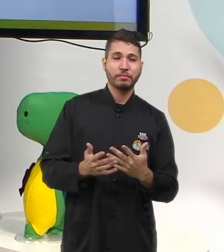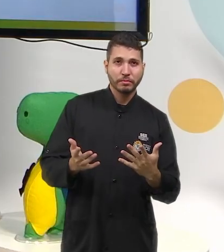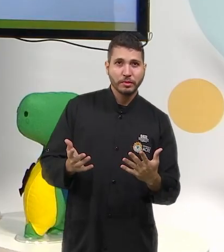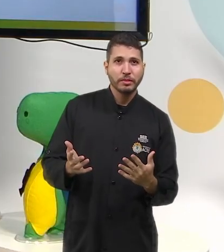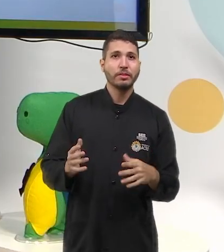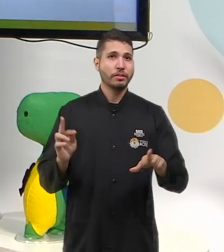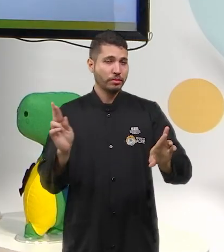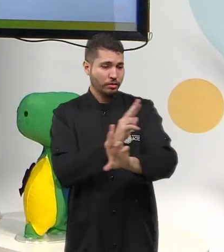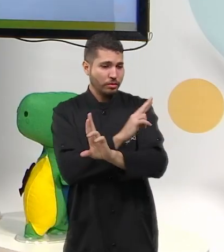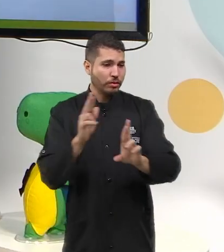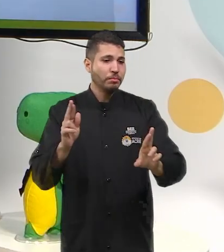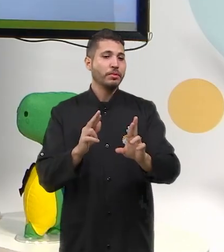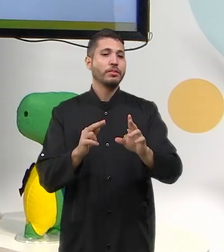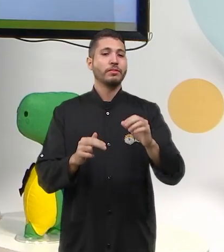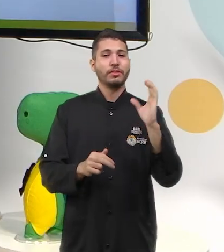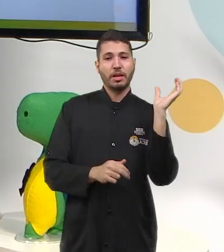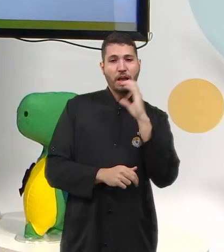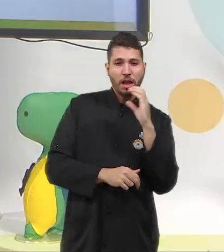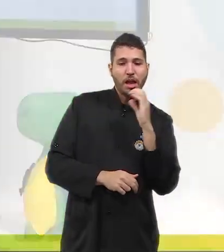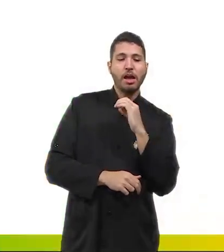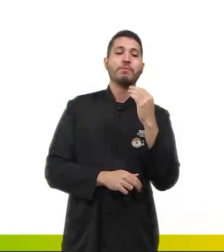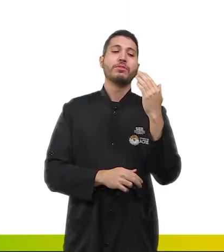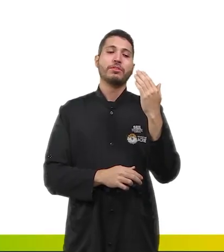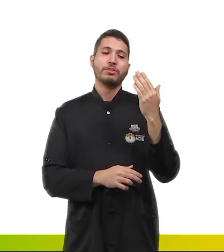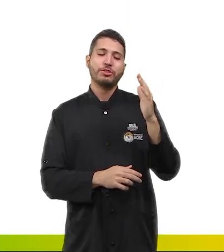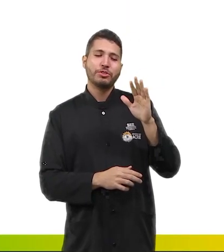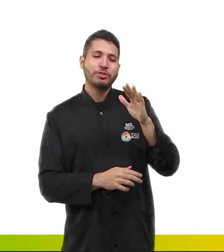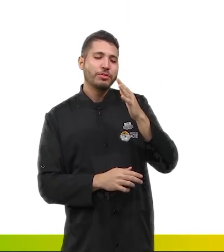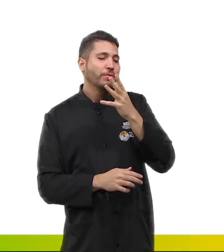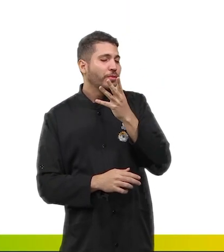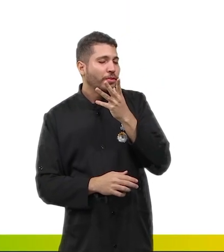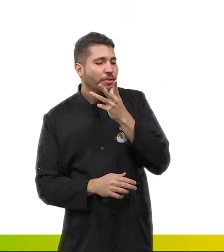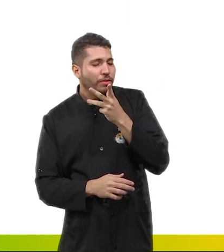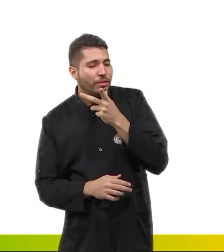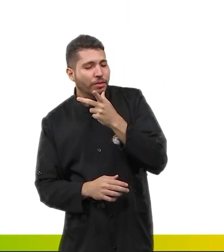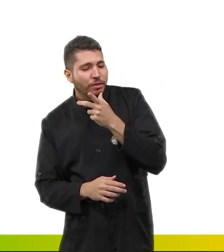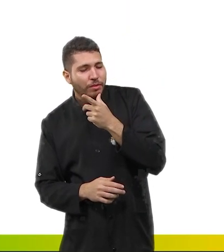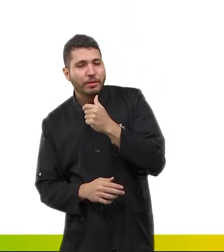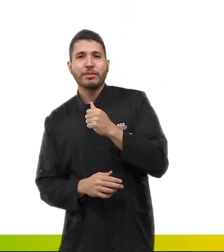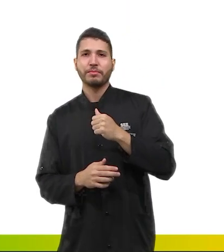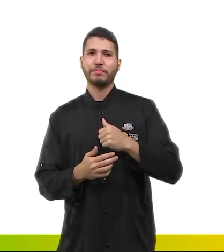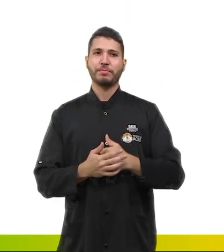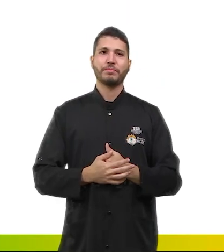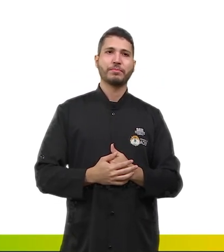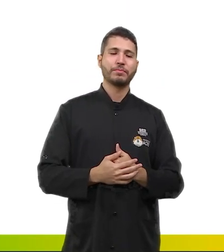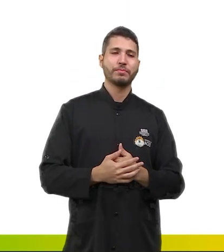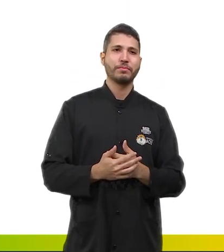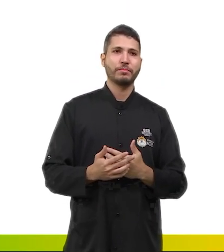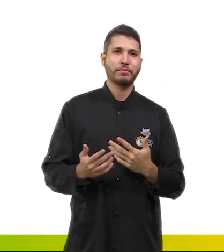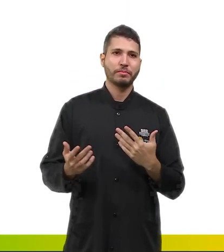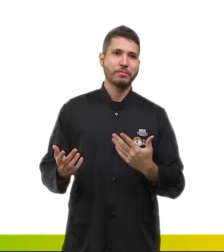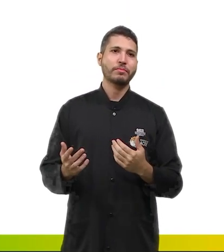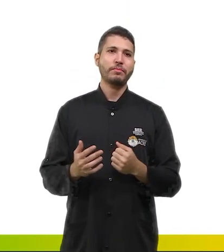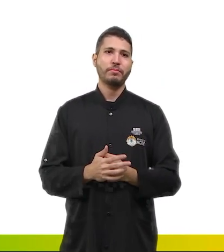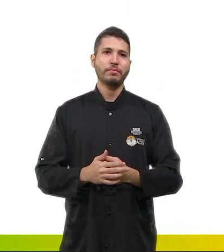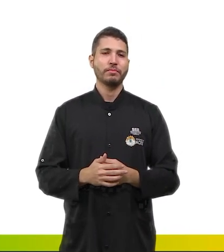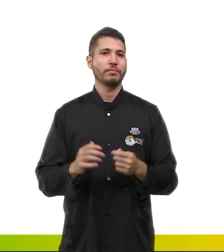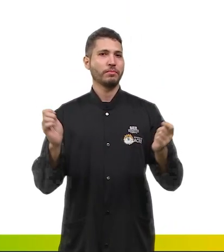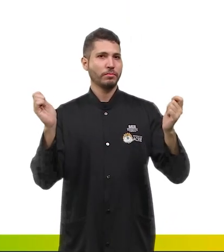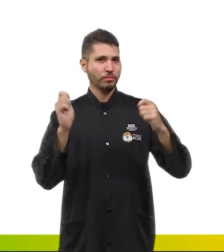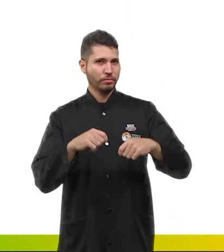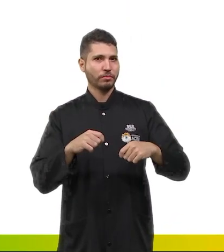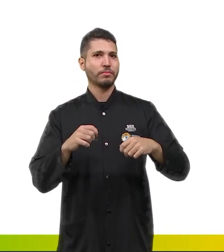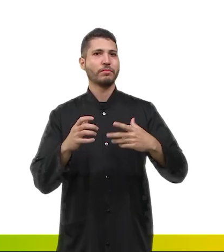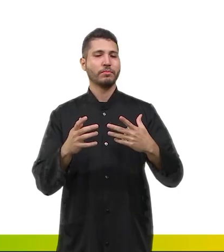ser intenso, você vai ser rápido, devagar, né? Então aqui, a classificação. Velocidade de reação, capacidade de responder rapidamente a